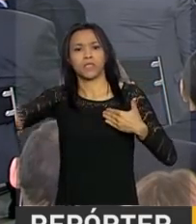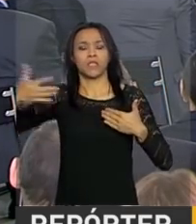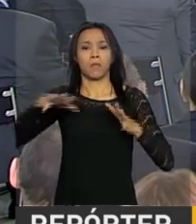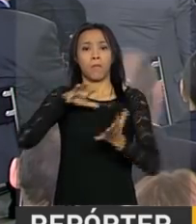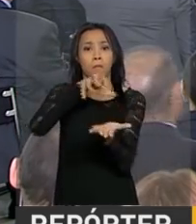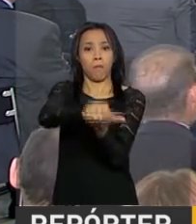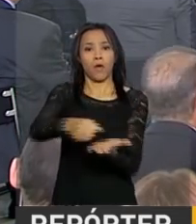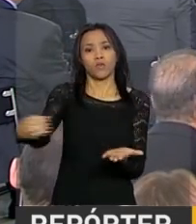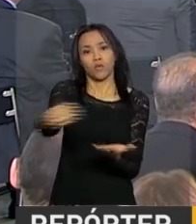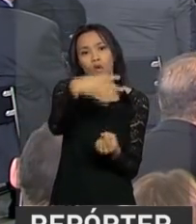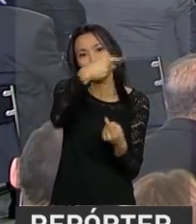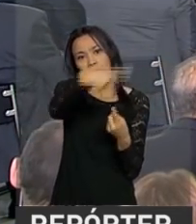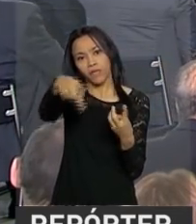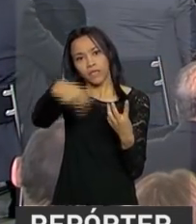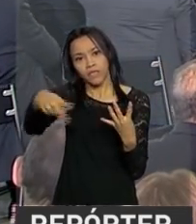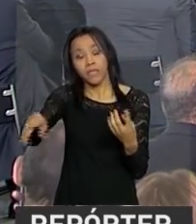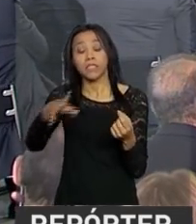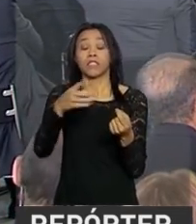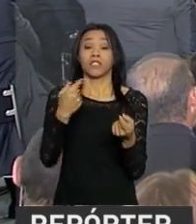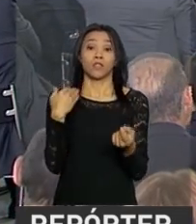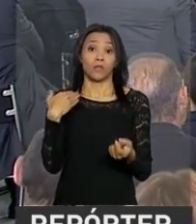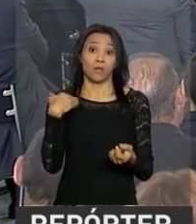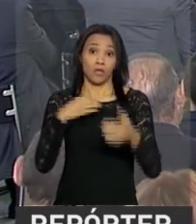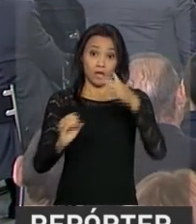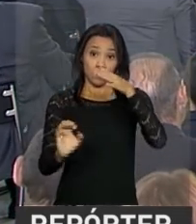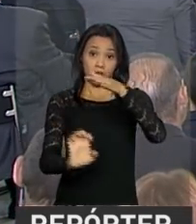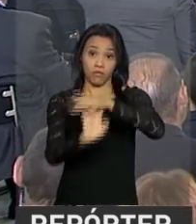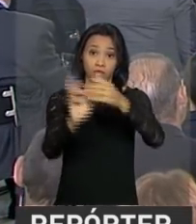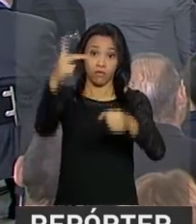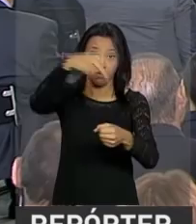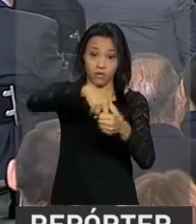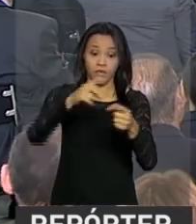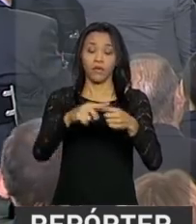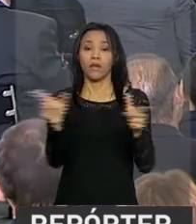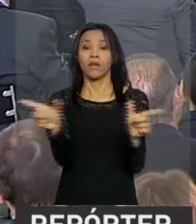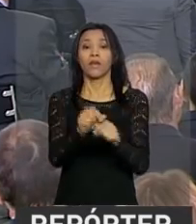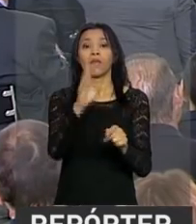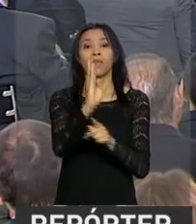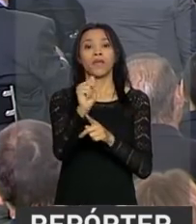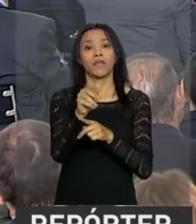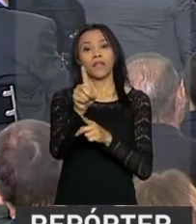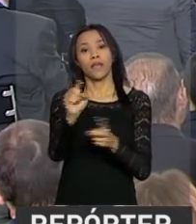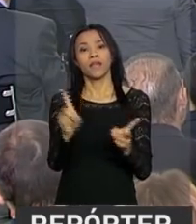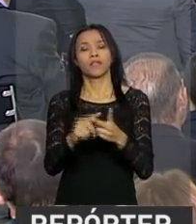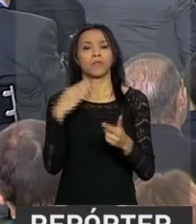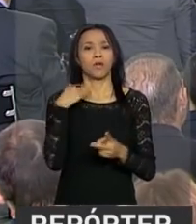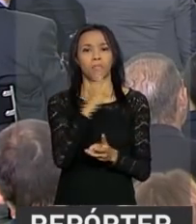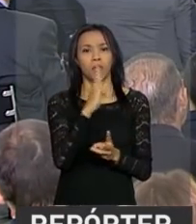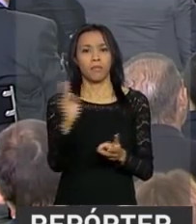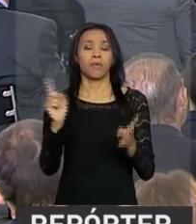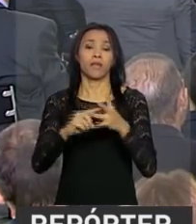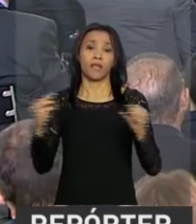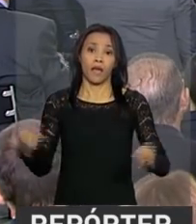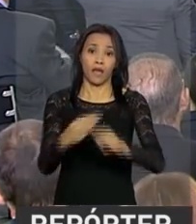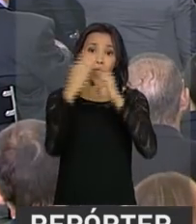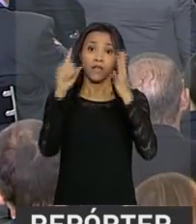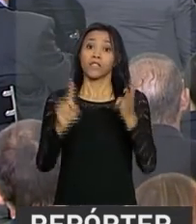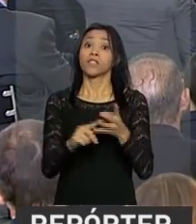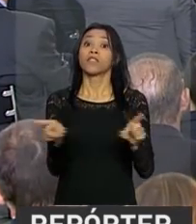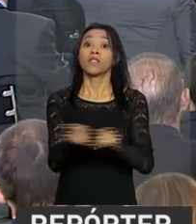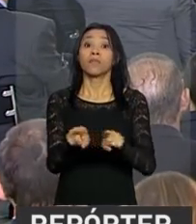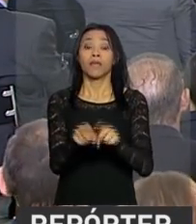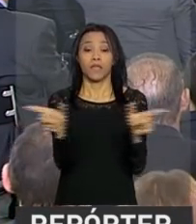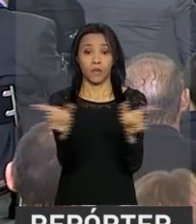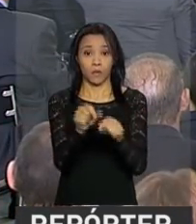dos novos presidentes da Petrobras, do BNDES, Banco do Brasil, da Caixa Econômica Federal e do Instituto de